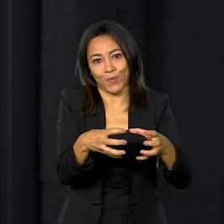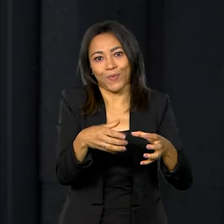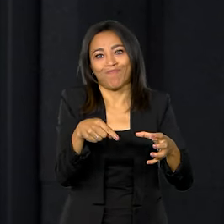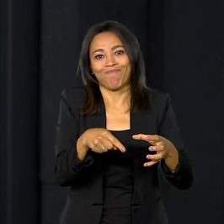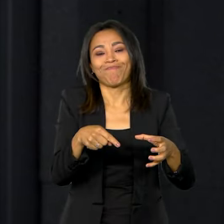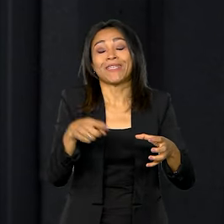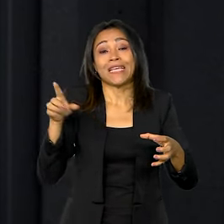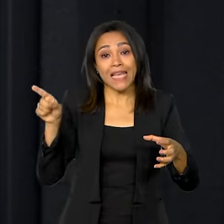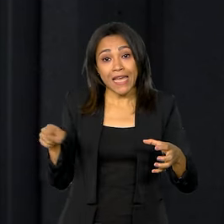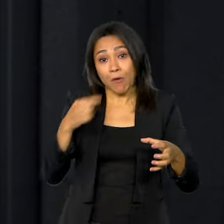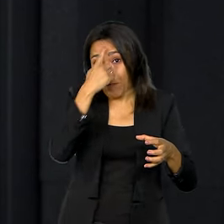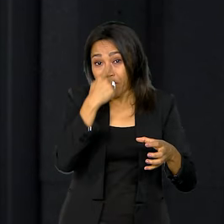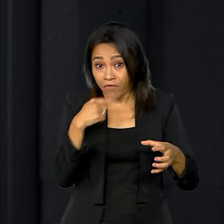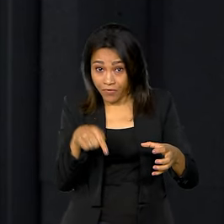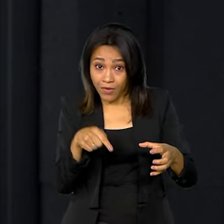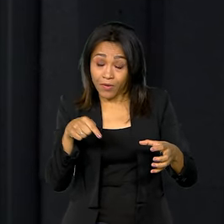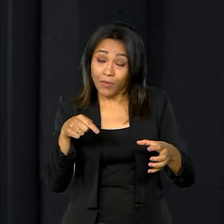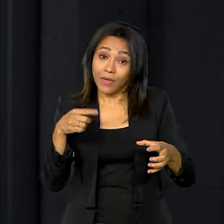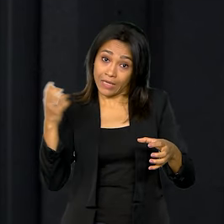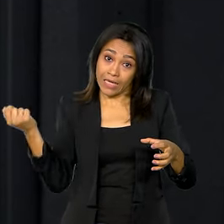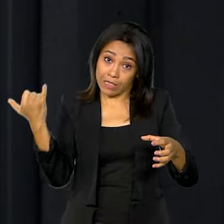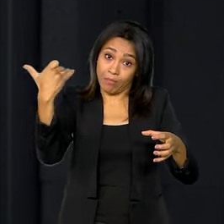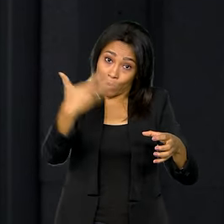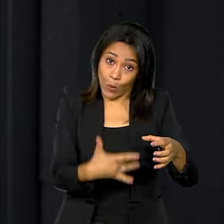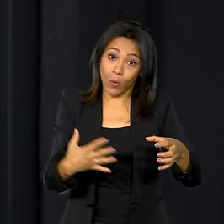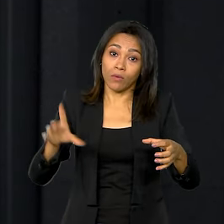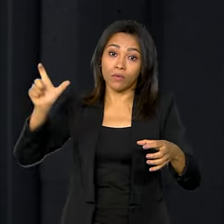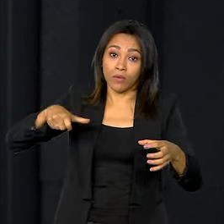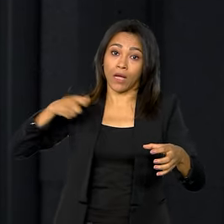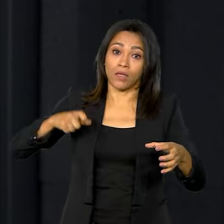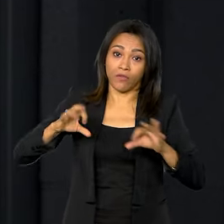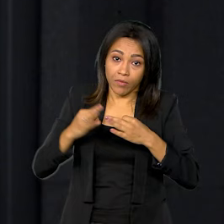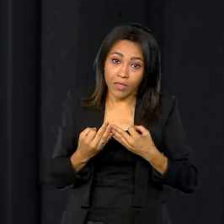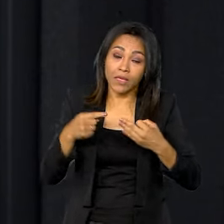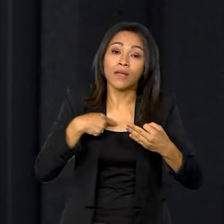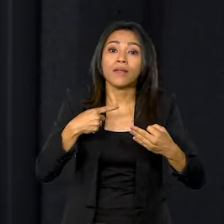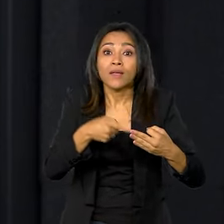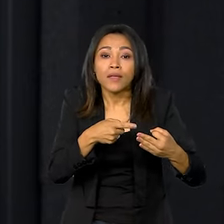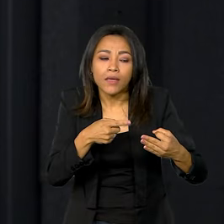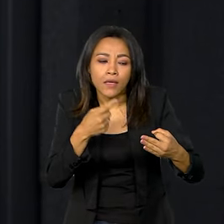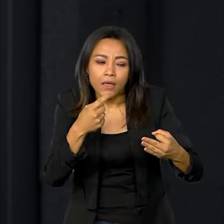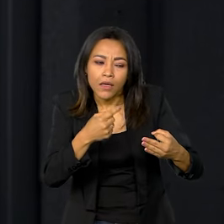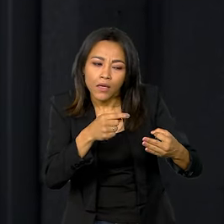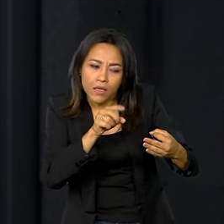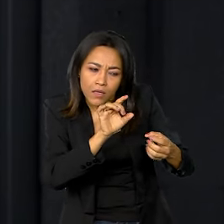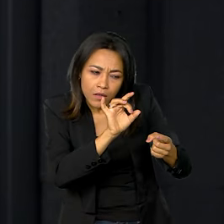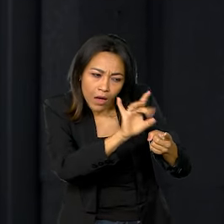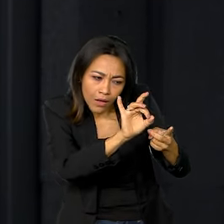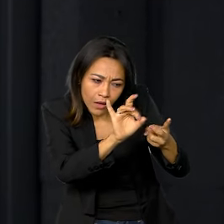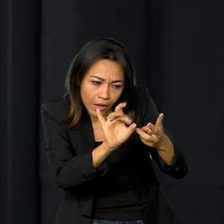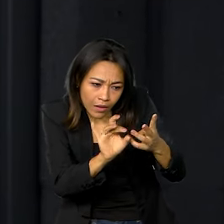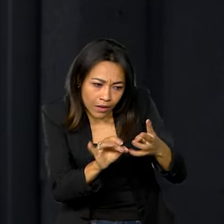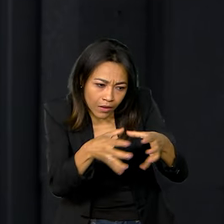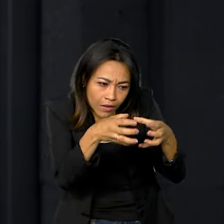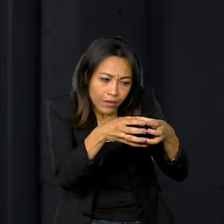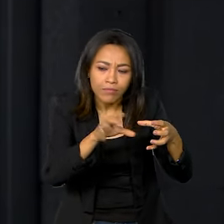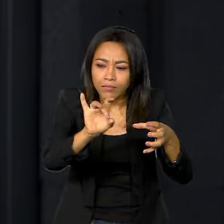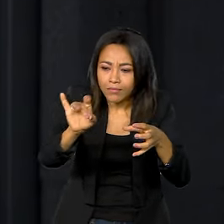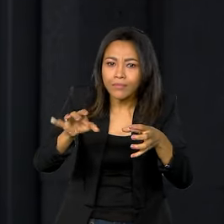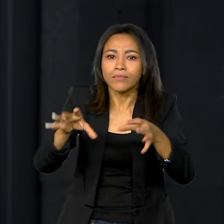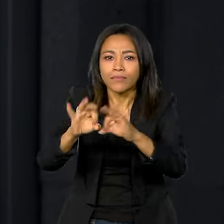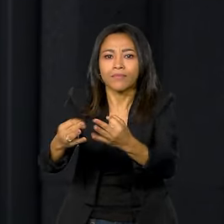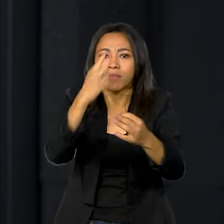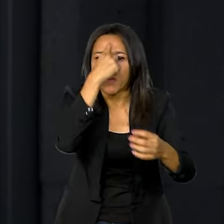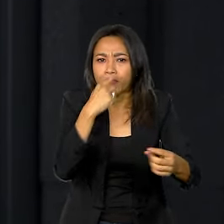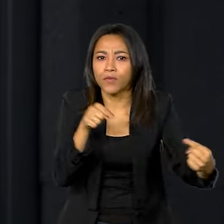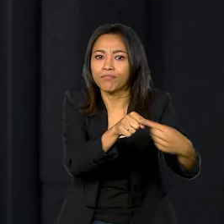anos e este desenho do Bolsa Família segundo o economista que considera a composição familiar é fundamental para a